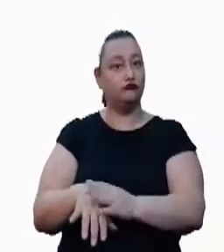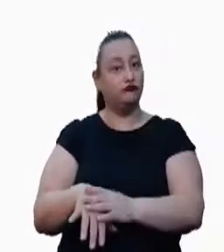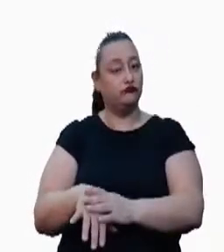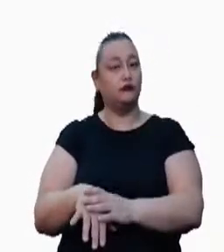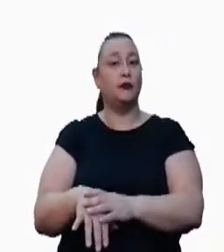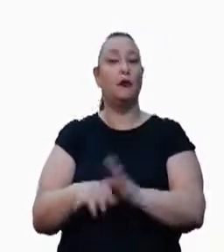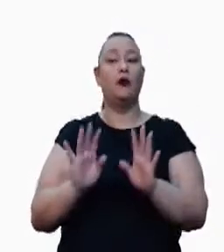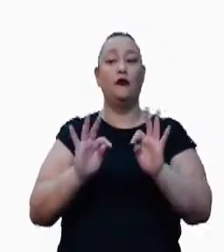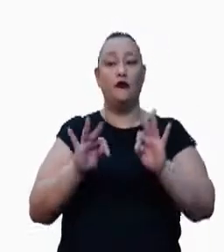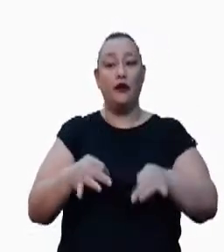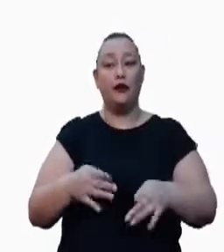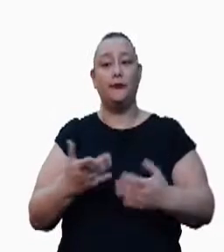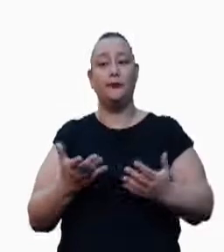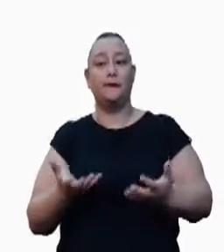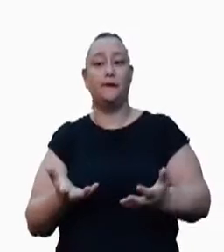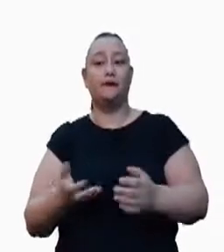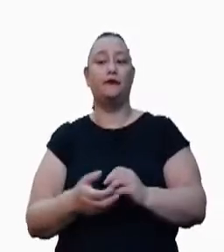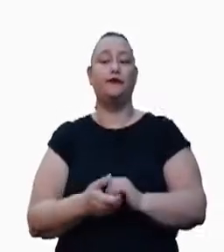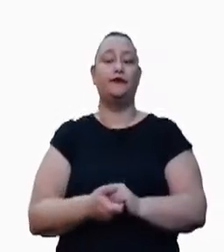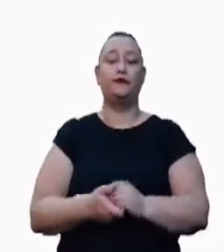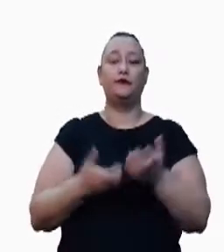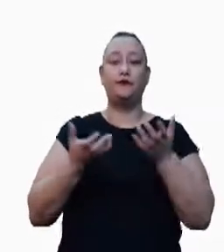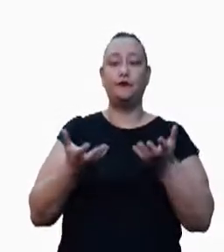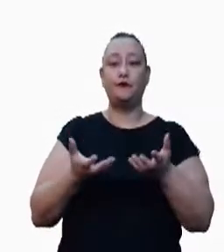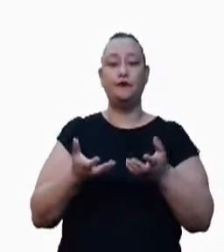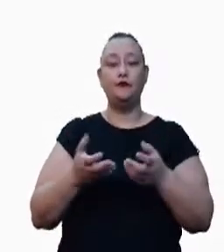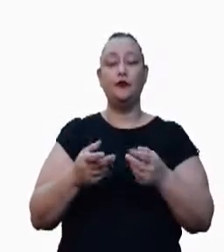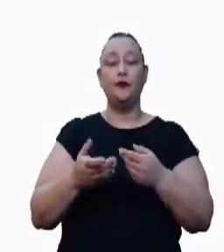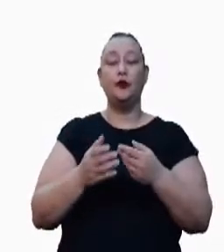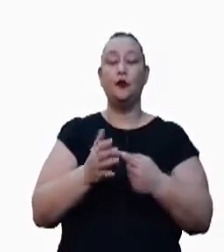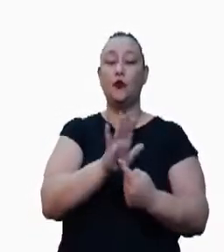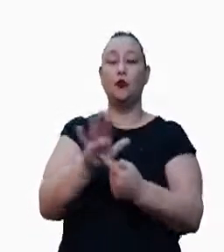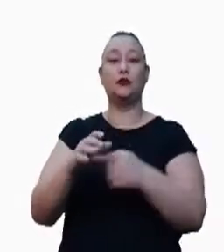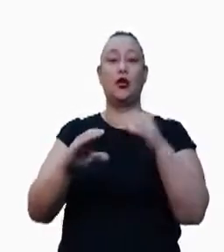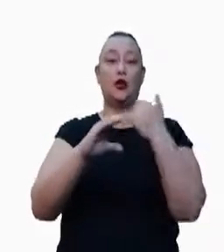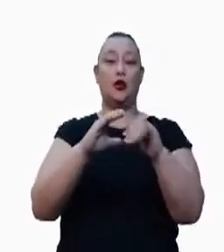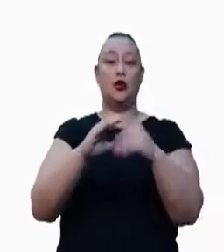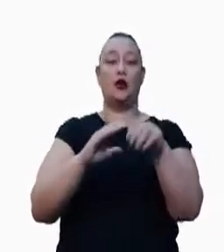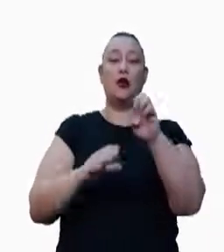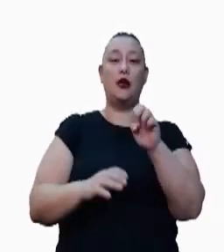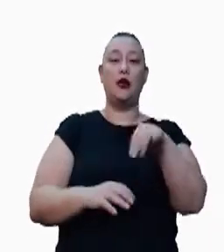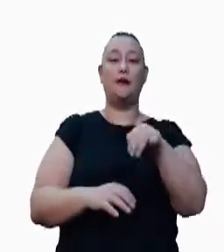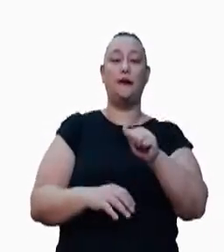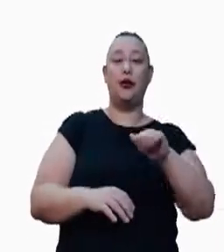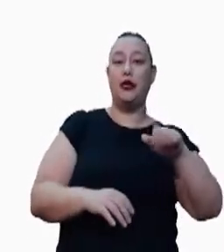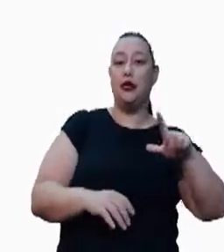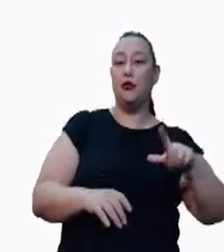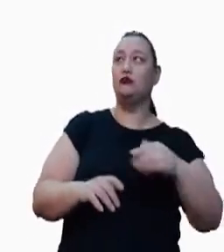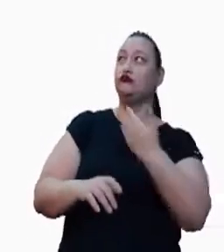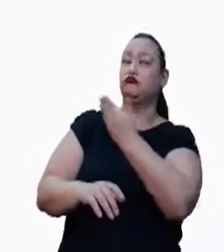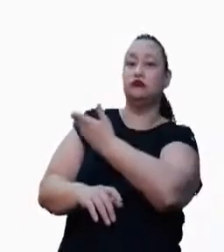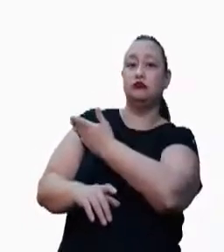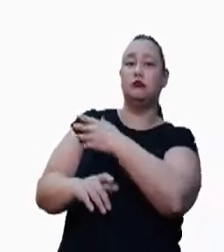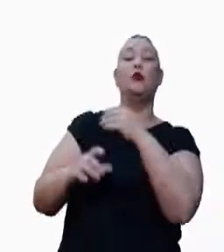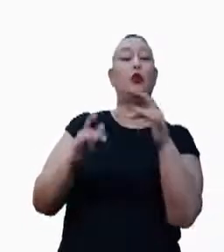para terminar, eu queria deixar para vocês o meu e-mail, para quem tiver interesse em entrar em